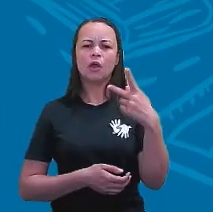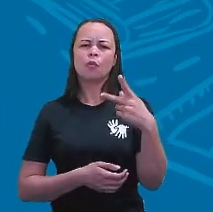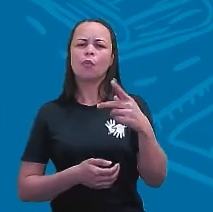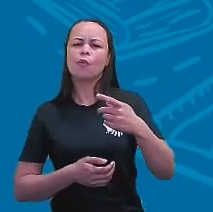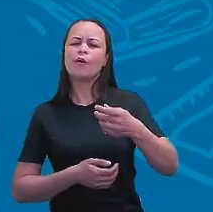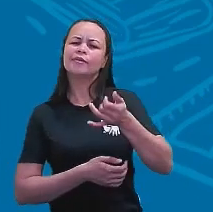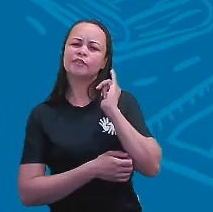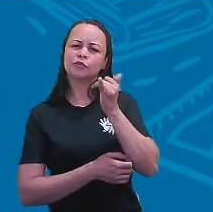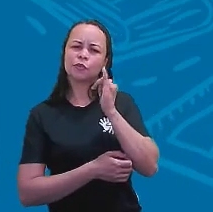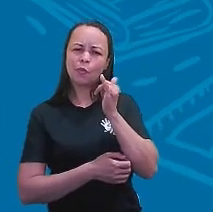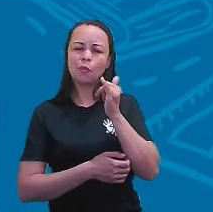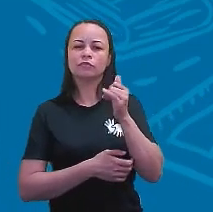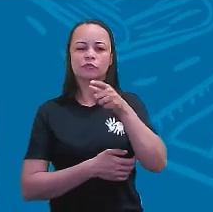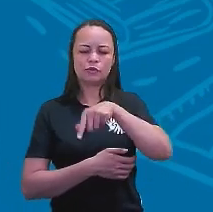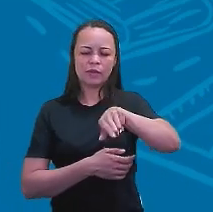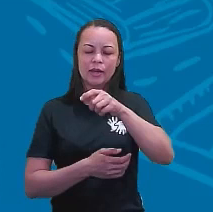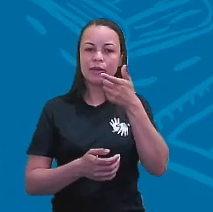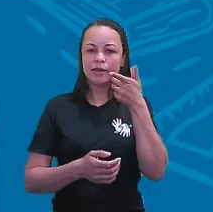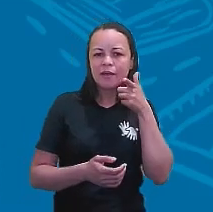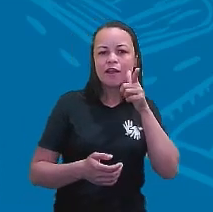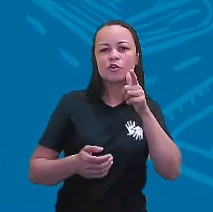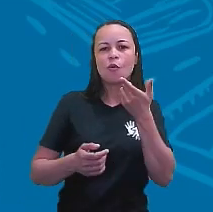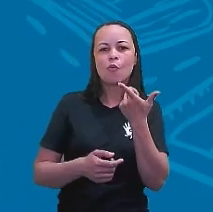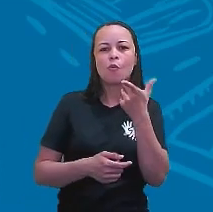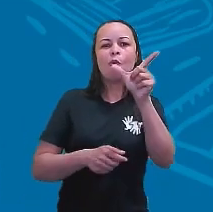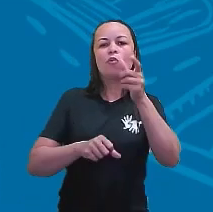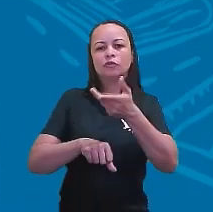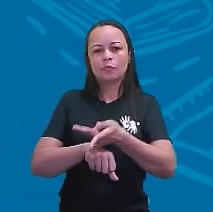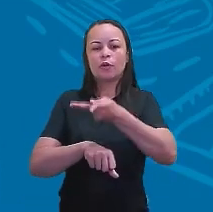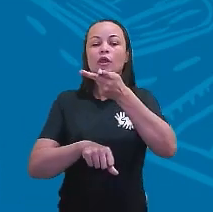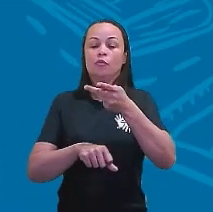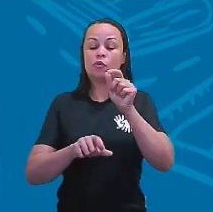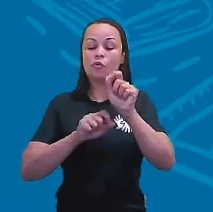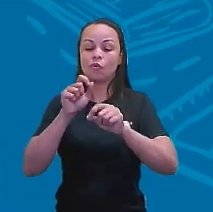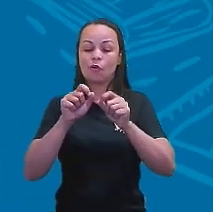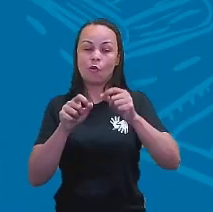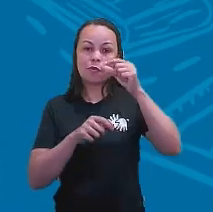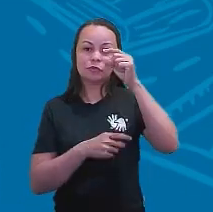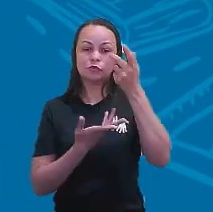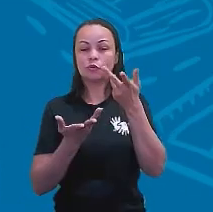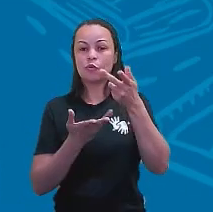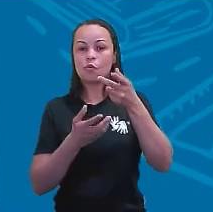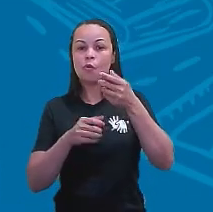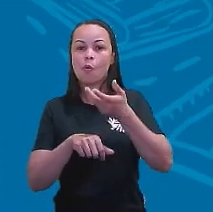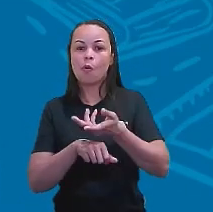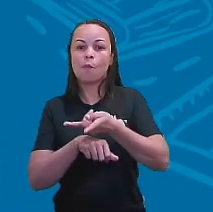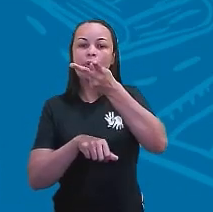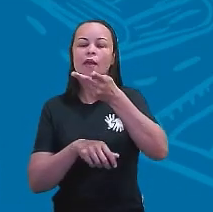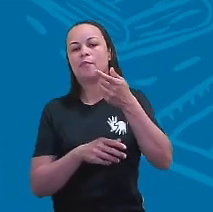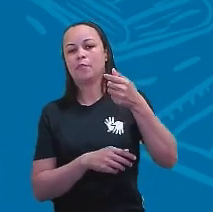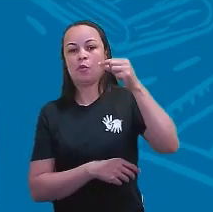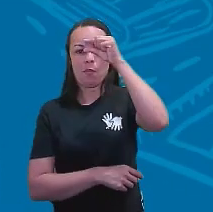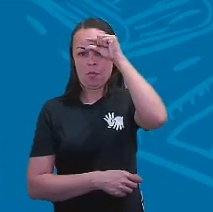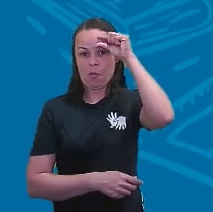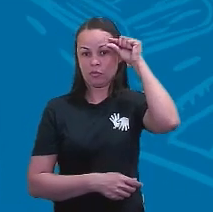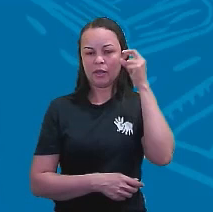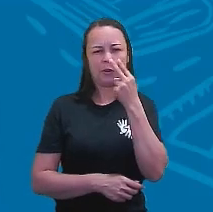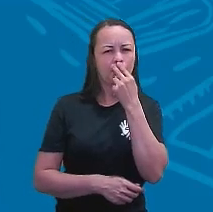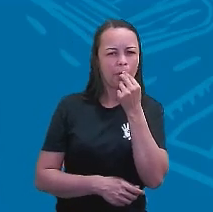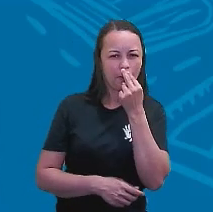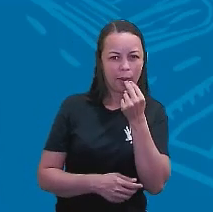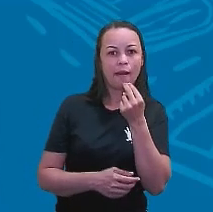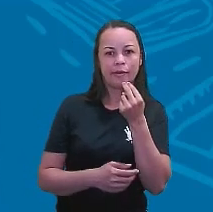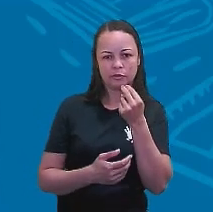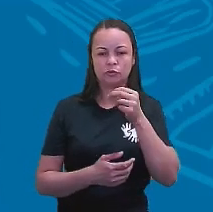ganhou outro prêmio, e aí nesse caso foi o prêmio Monteiro Lobato. Gente, olha quanta história! Temos outra data